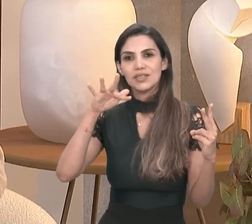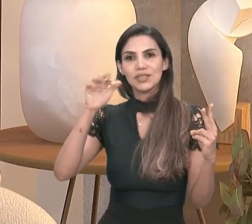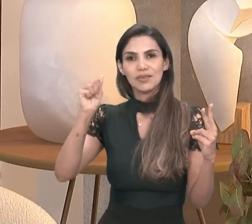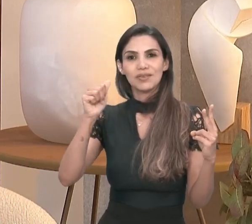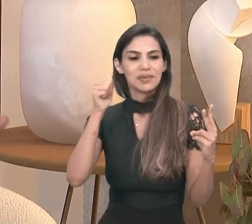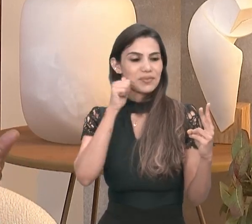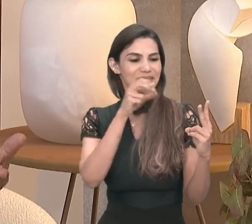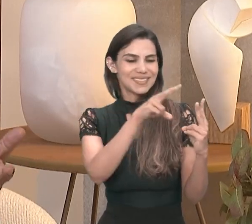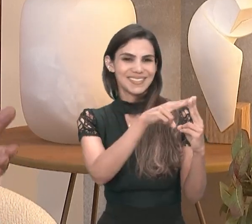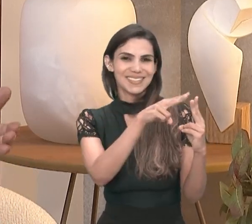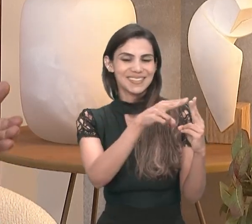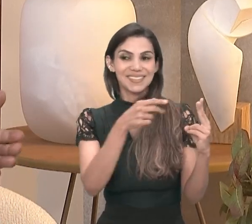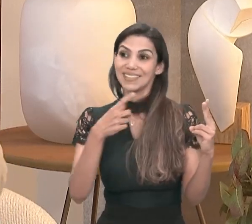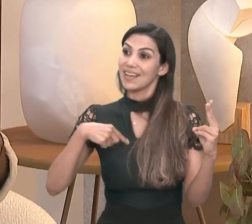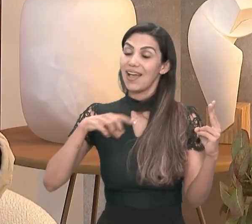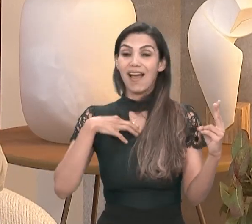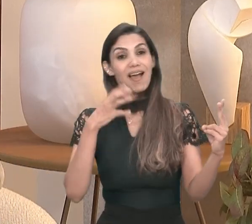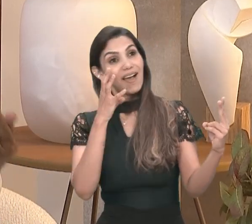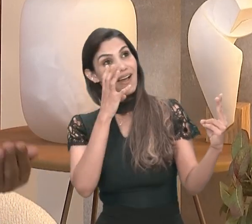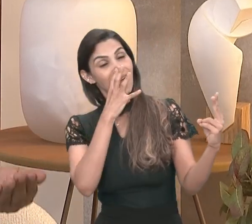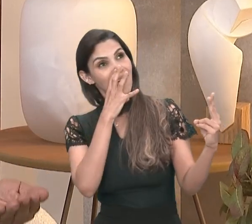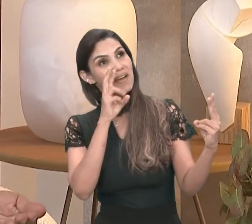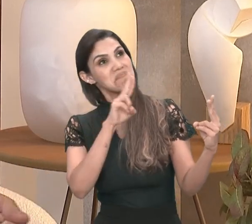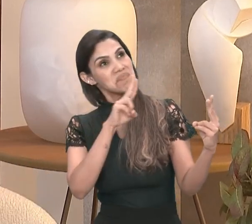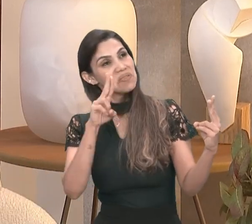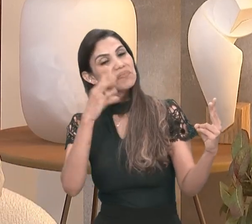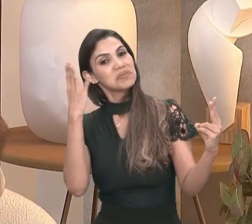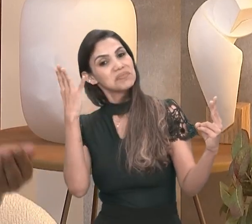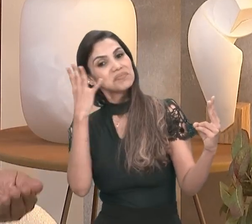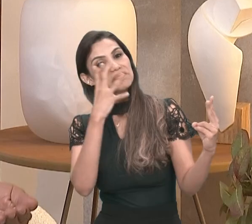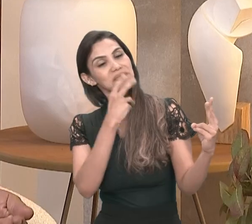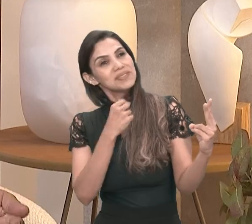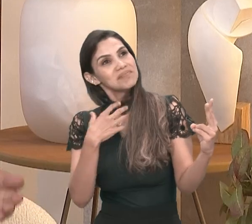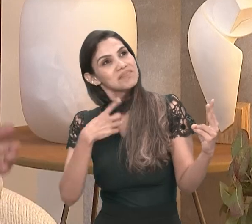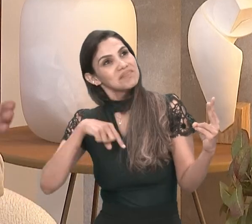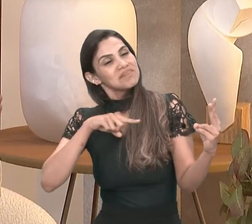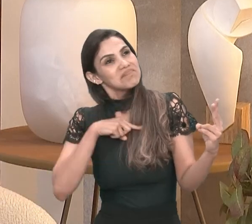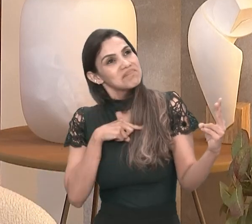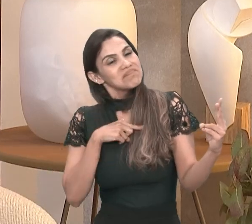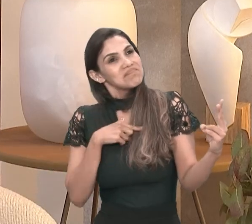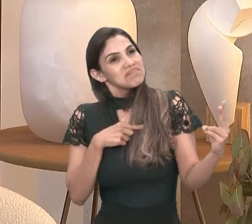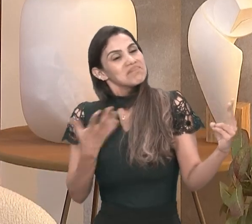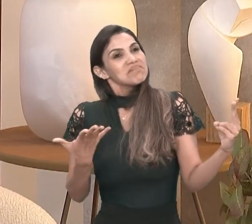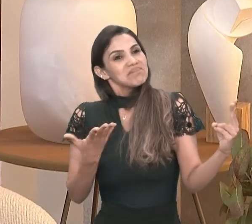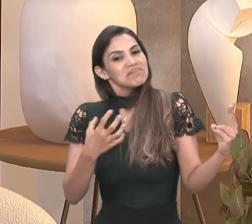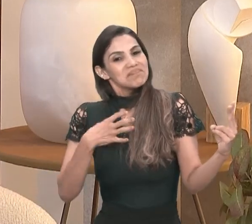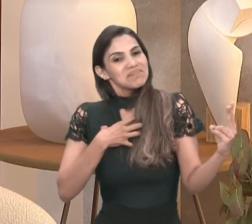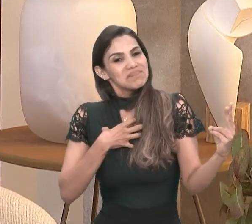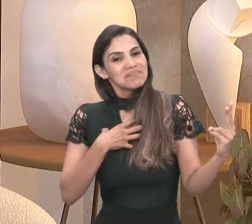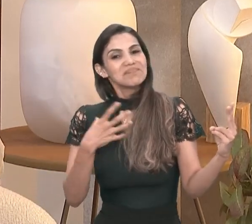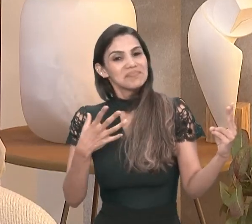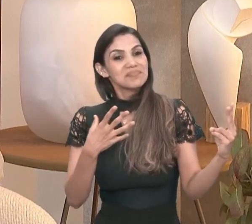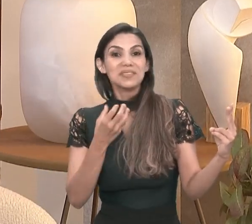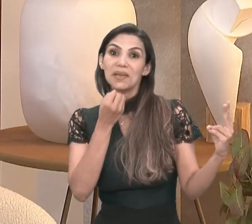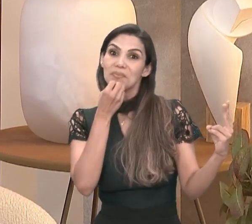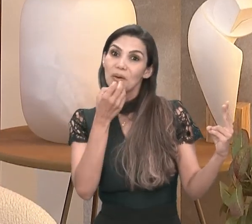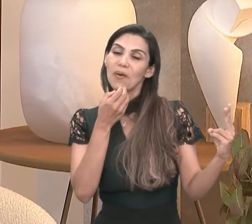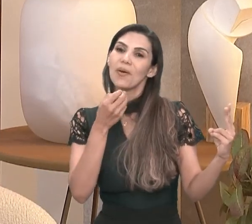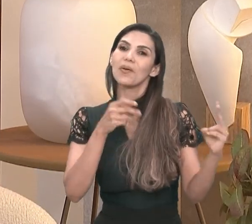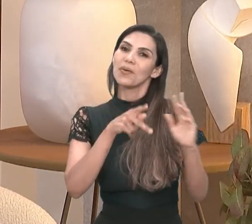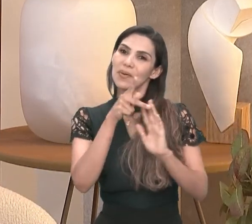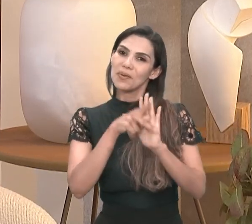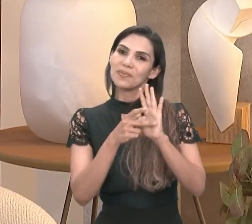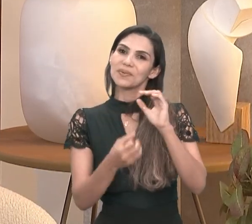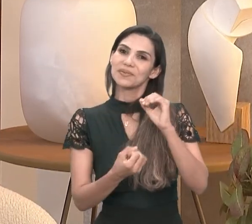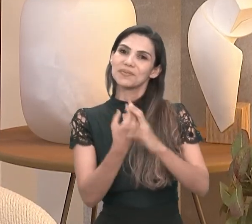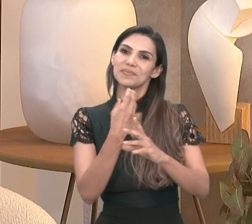nós achamos muito bonito, como nós somos muito singelos, muito humildes, nós colocamos Mundi, que é uma palavra latina que